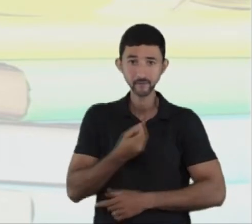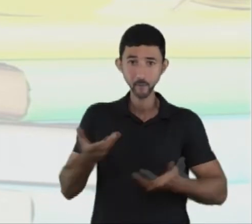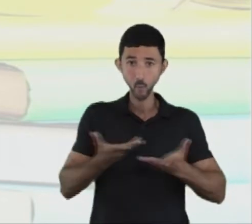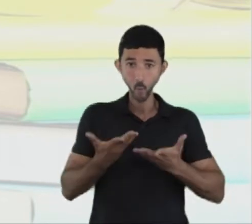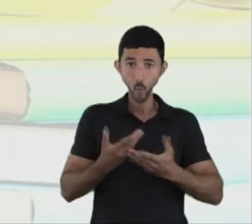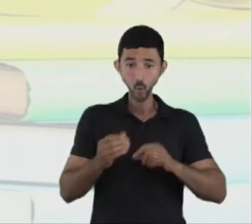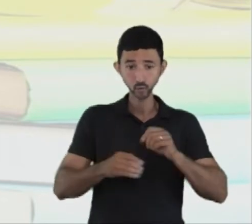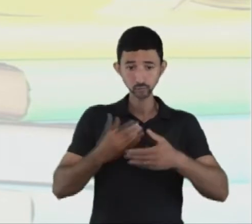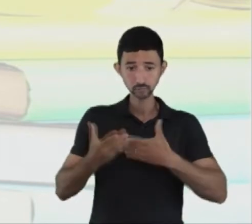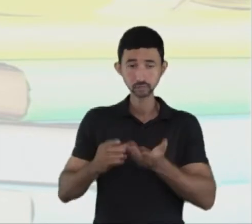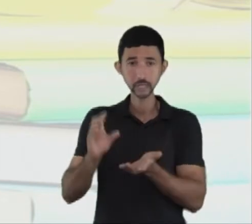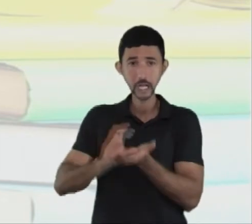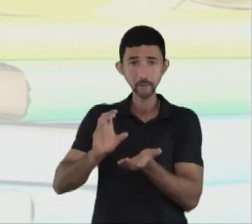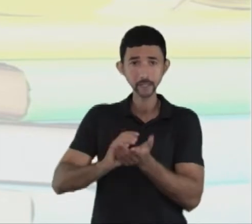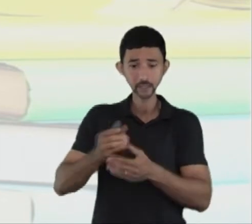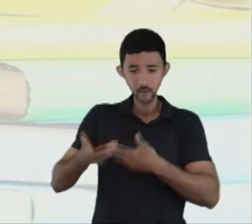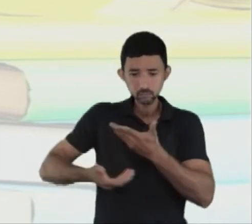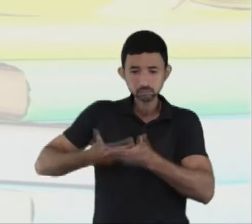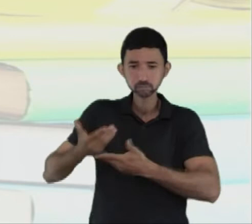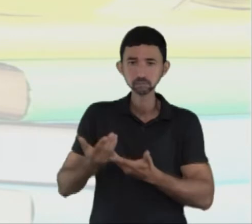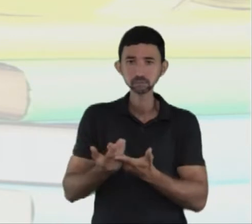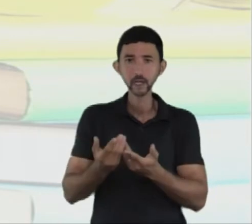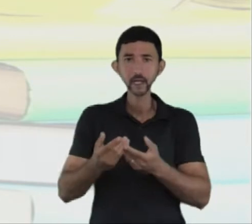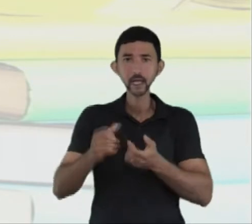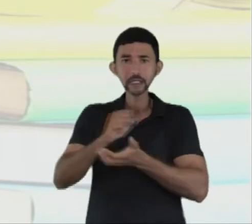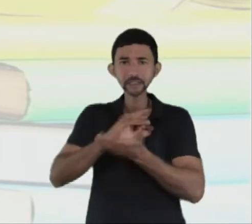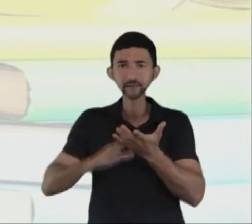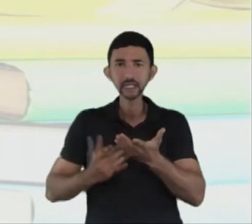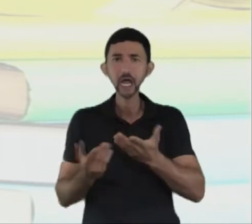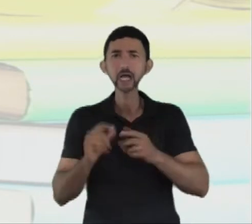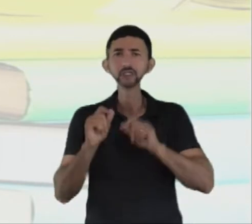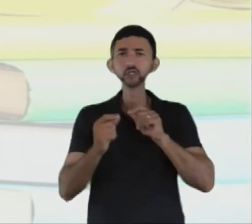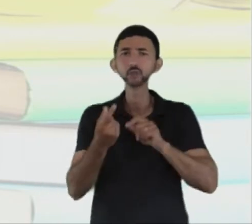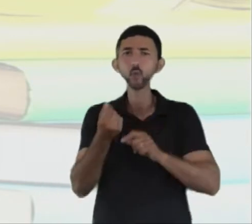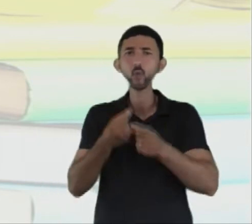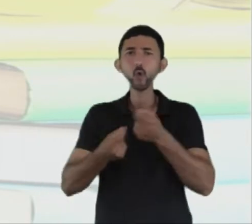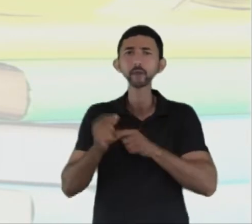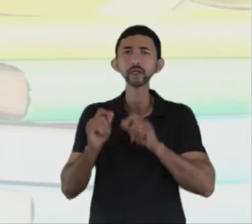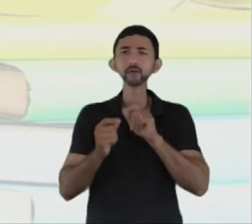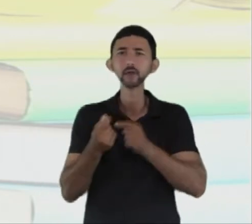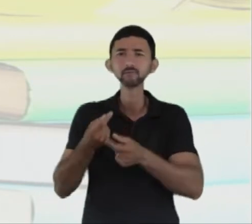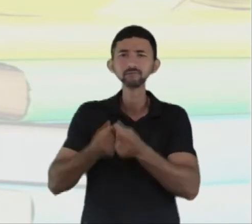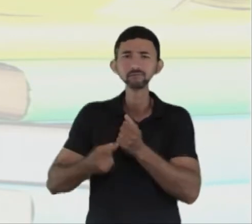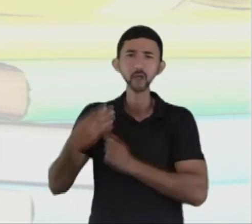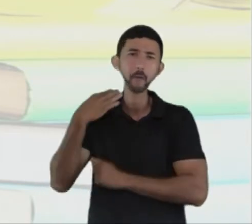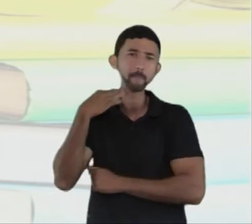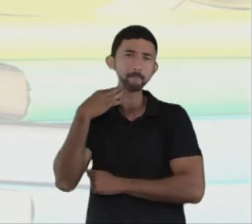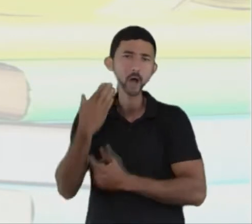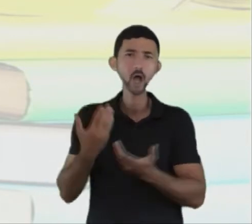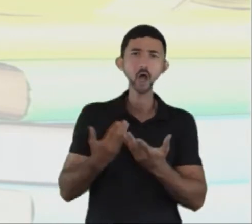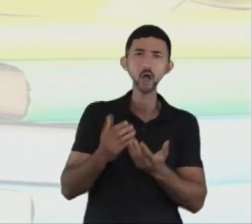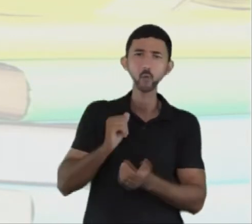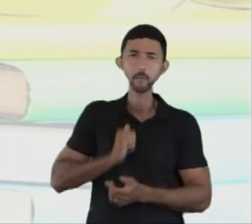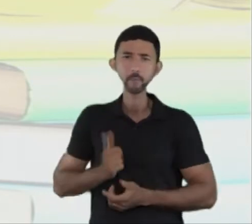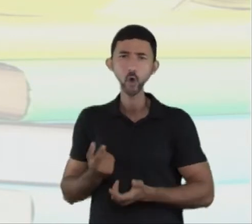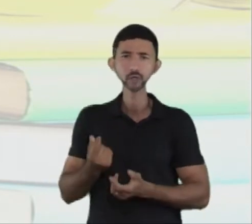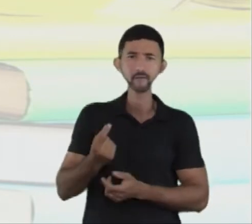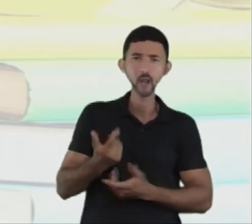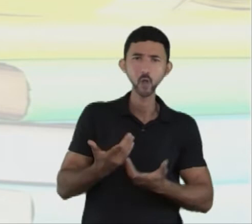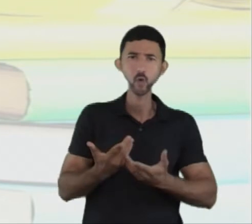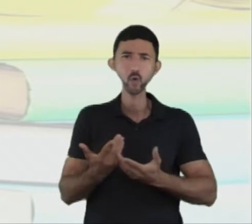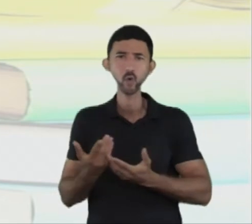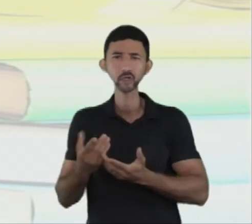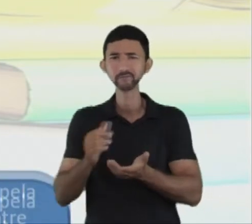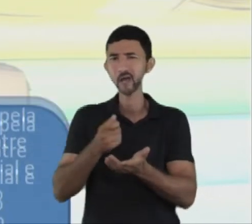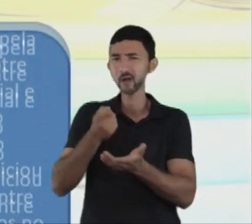hoje, as principais atividades econômicas são as atividades financeiras, banco, bolsa de valores, fundos de